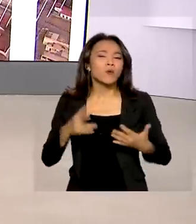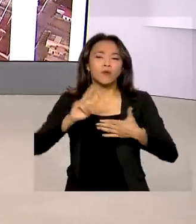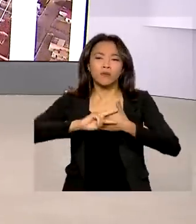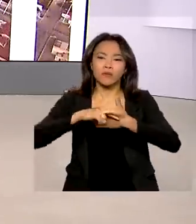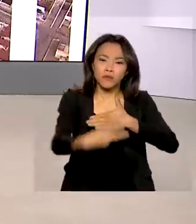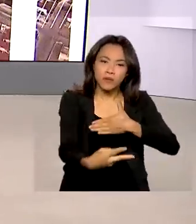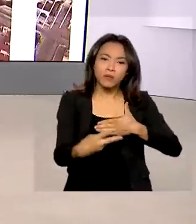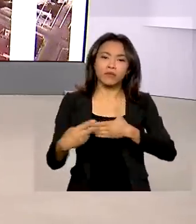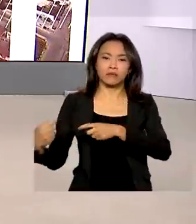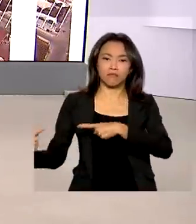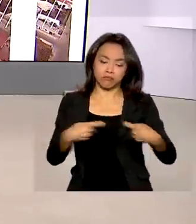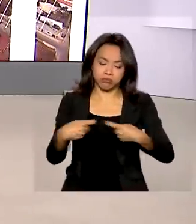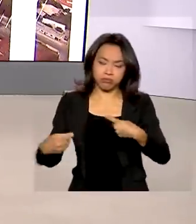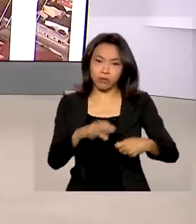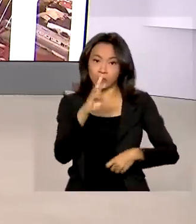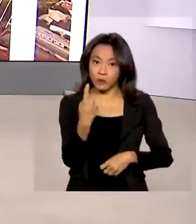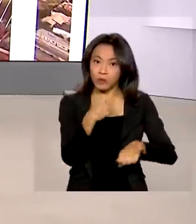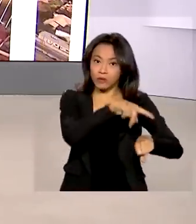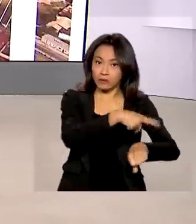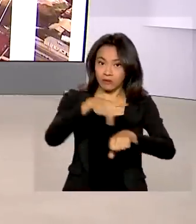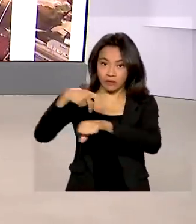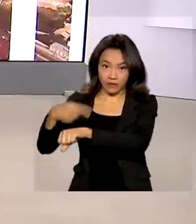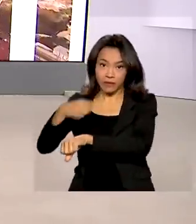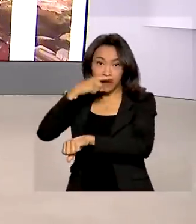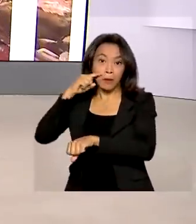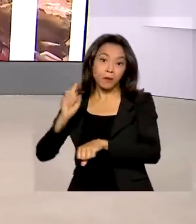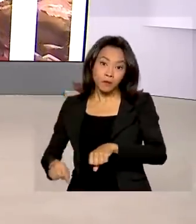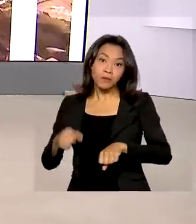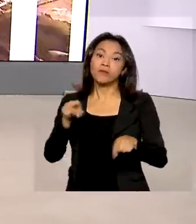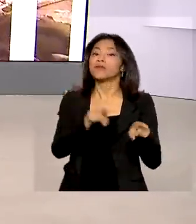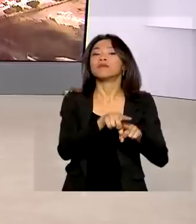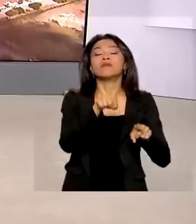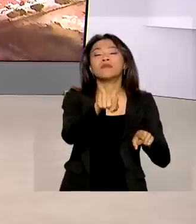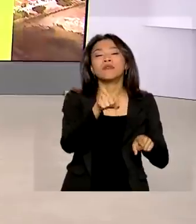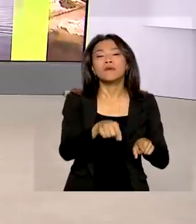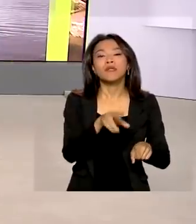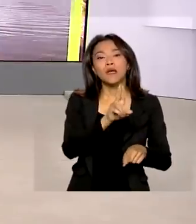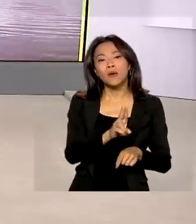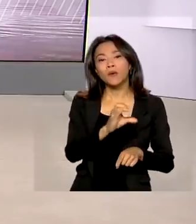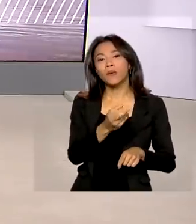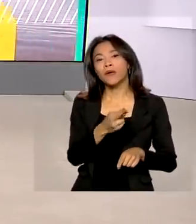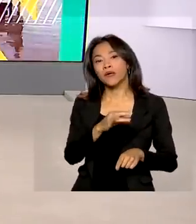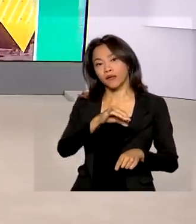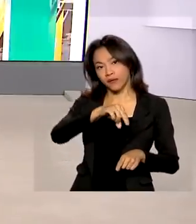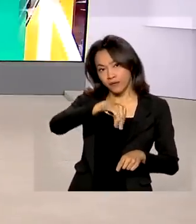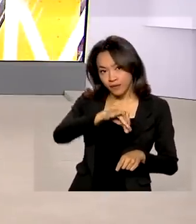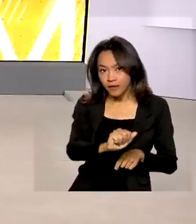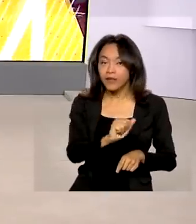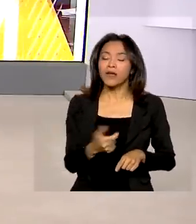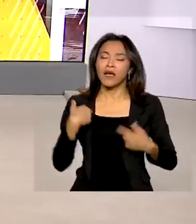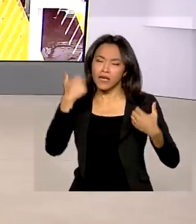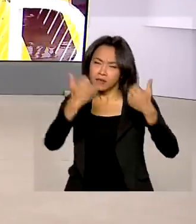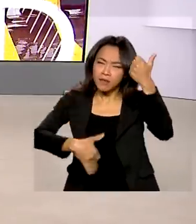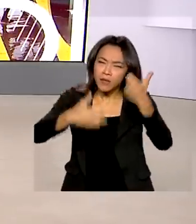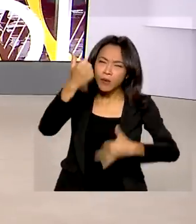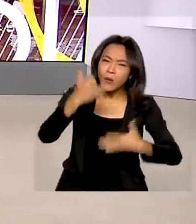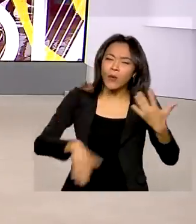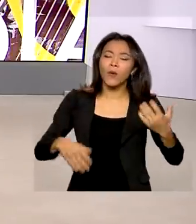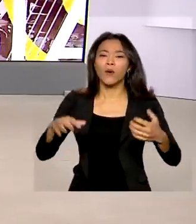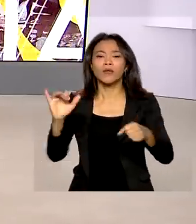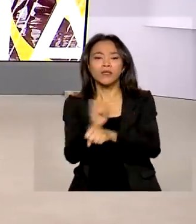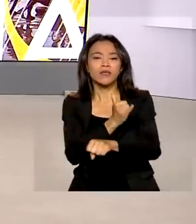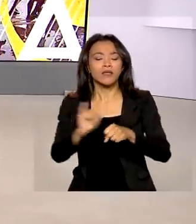conflito entre Rússia e Ucrânia para a importação de fertilizantes. A ministra também falou das ações do governo para impedir